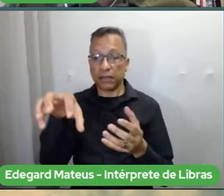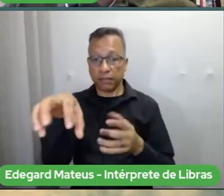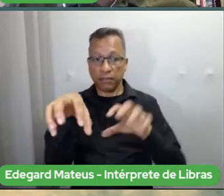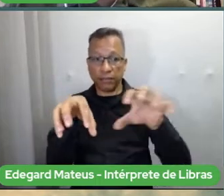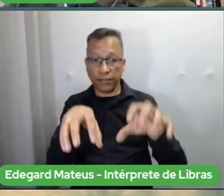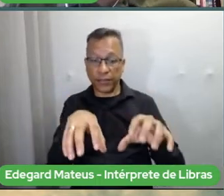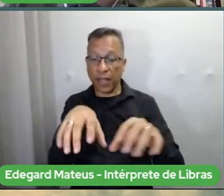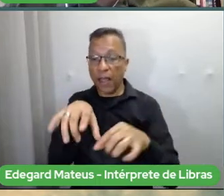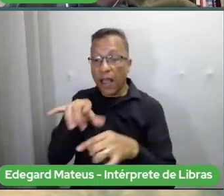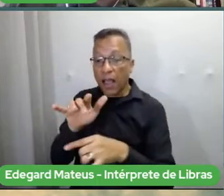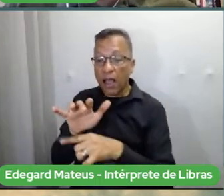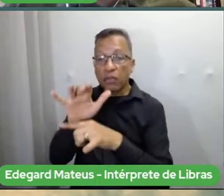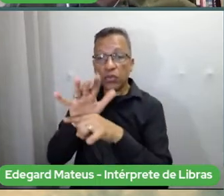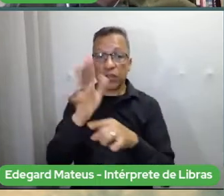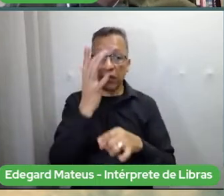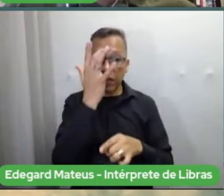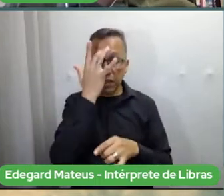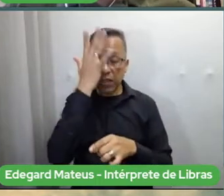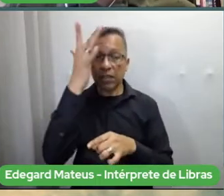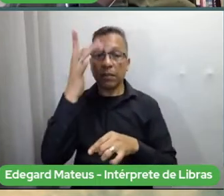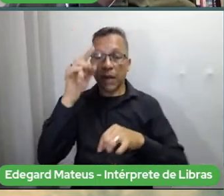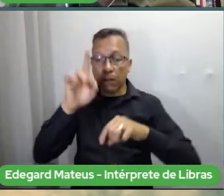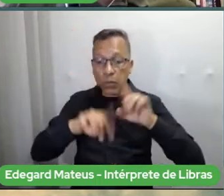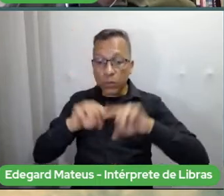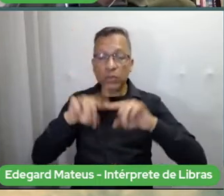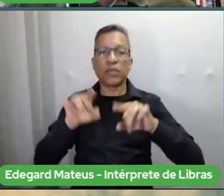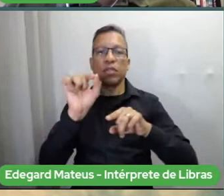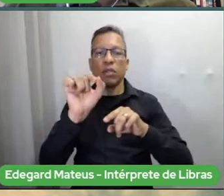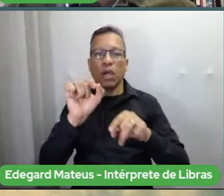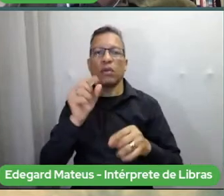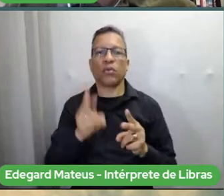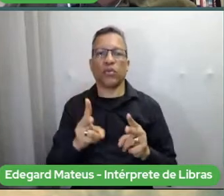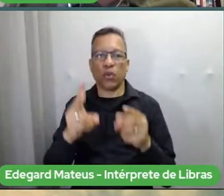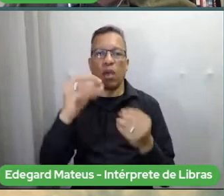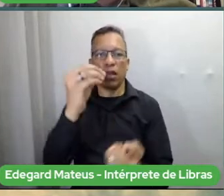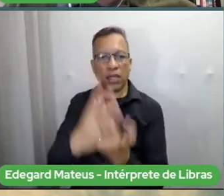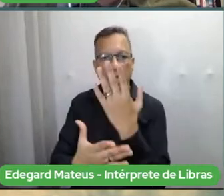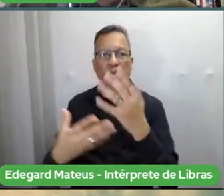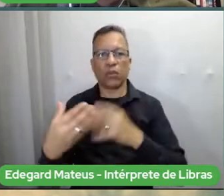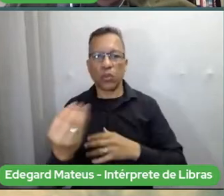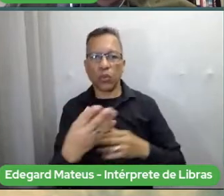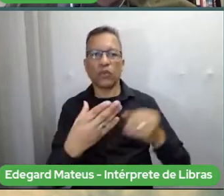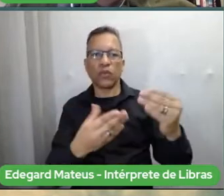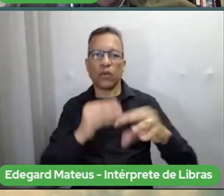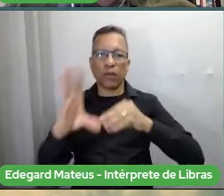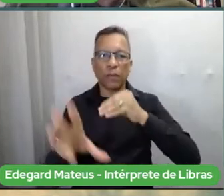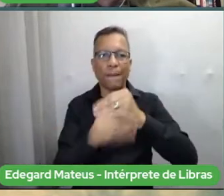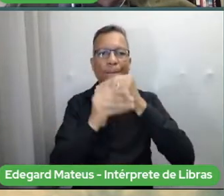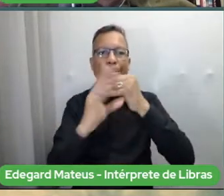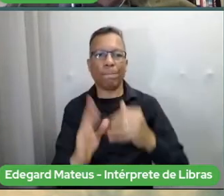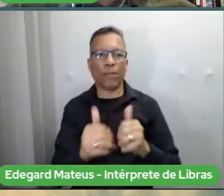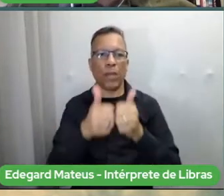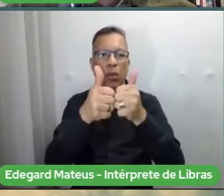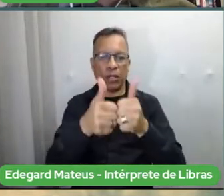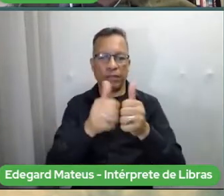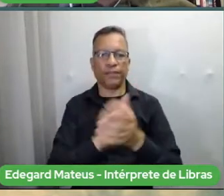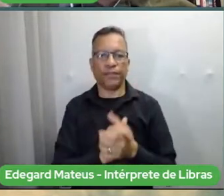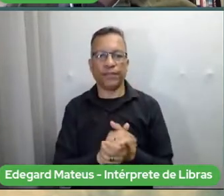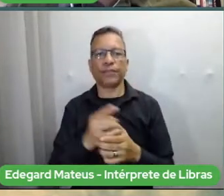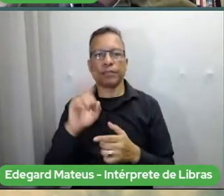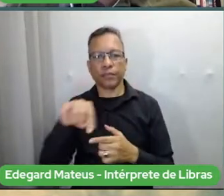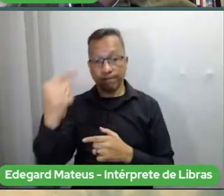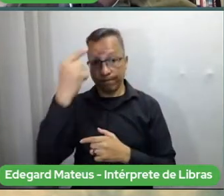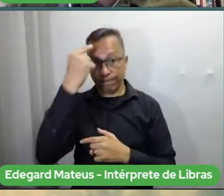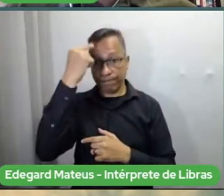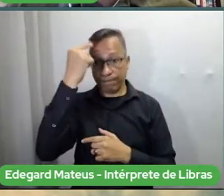facilidades para criar e manter esses produtos. Então, idealmente, nessa jornada de construção do produto, eu tenho que pensar que,